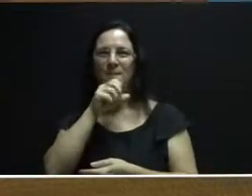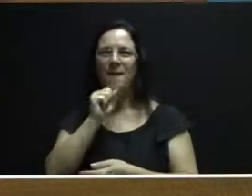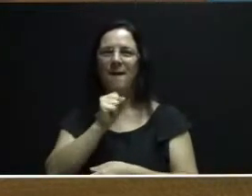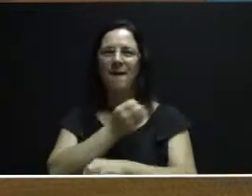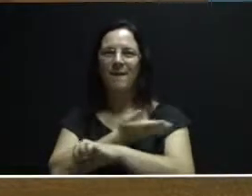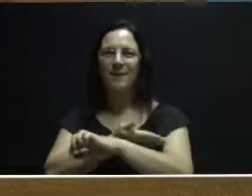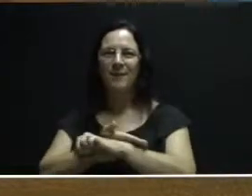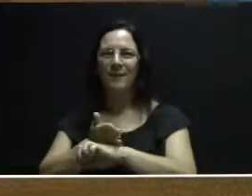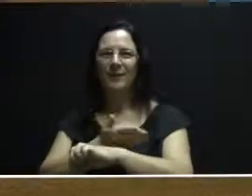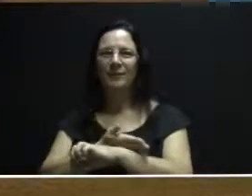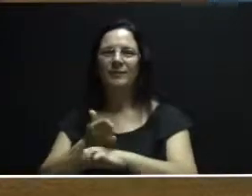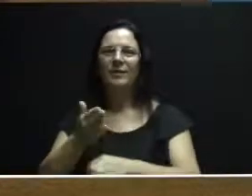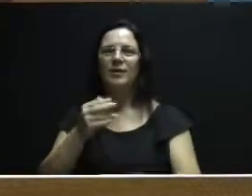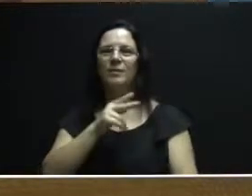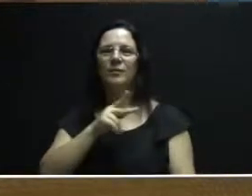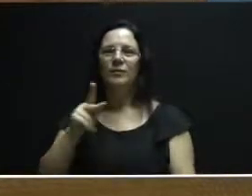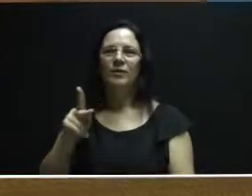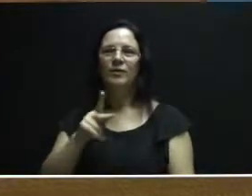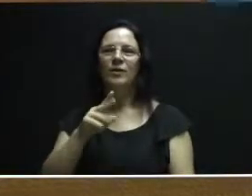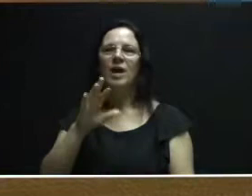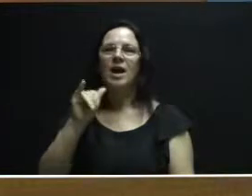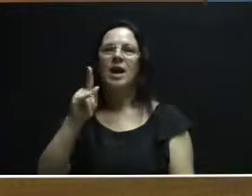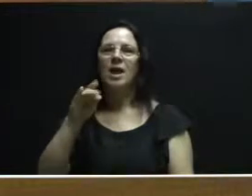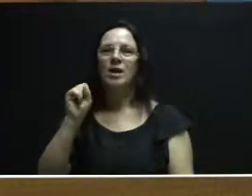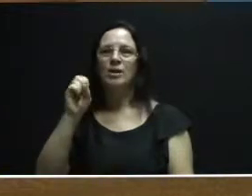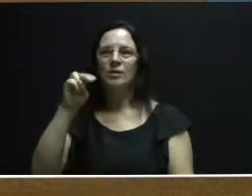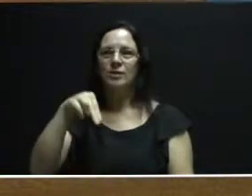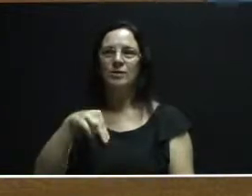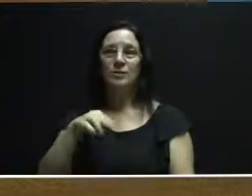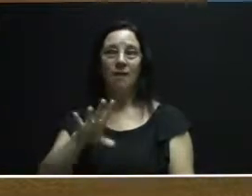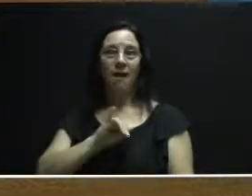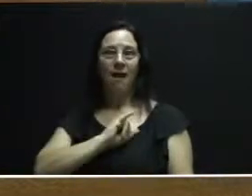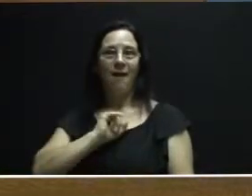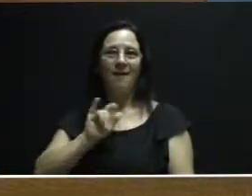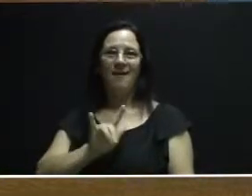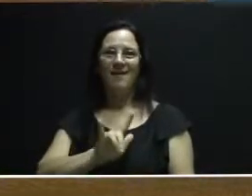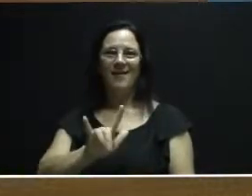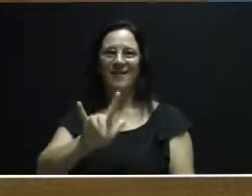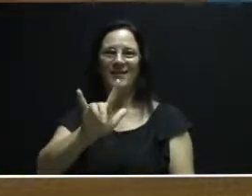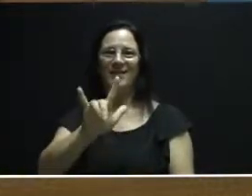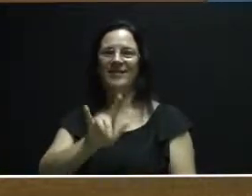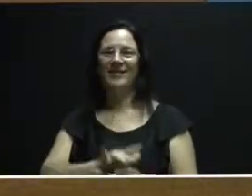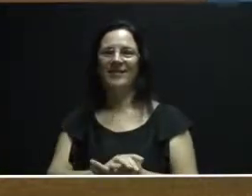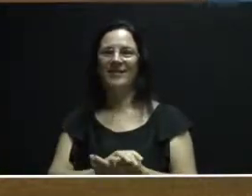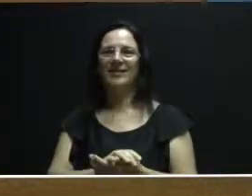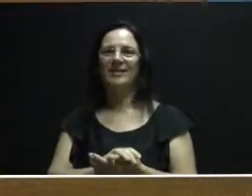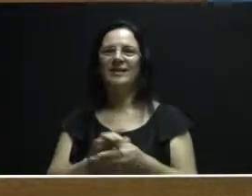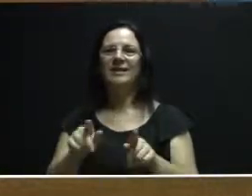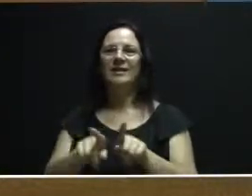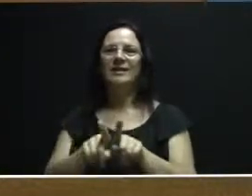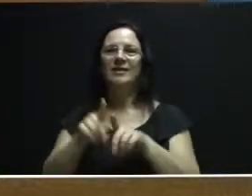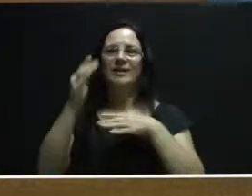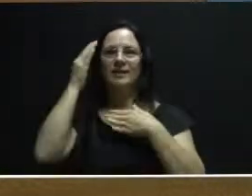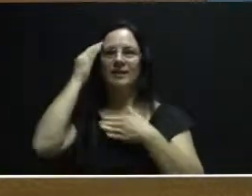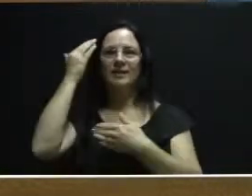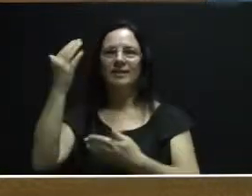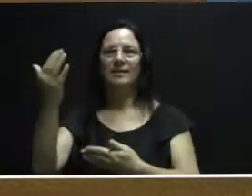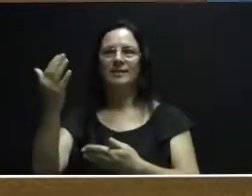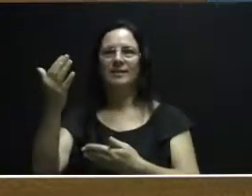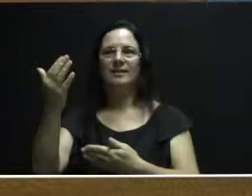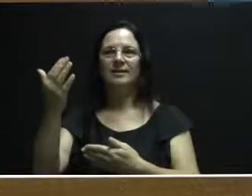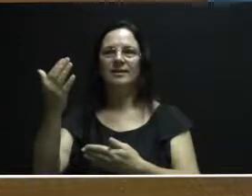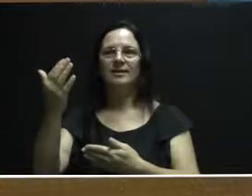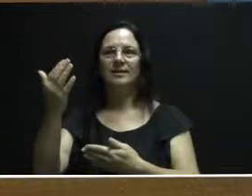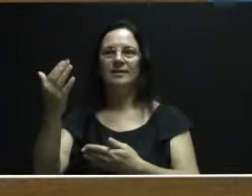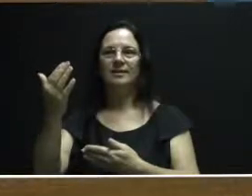professor Adilson, meu amigo, meu eterno amor da minha vida. Quero agradecer também ao